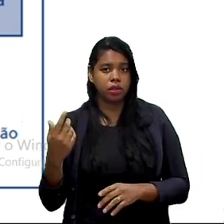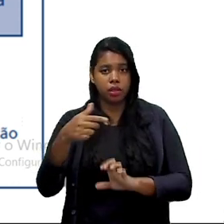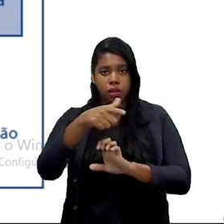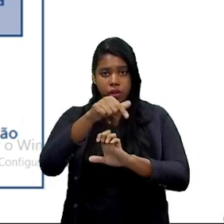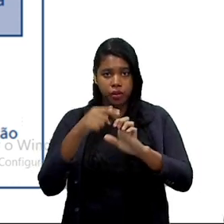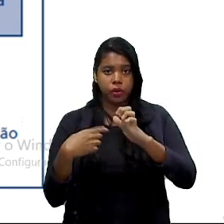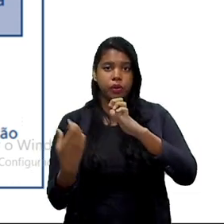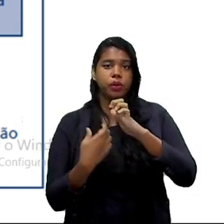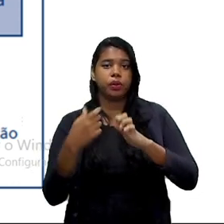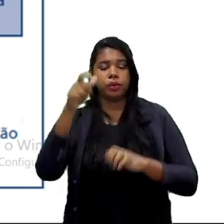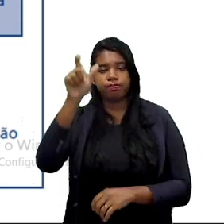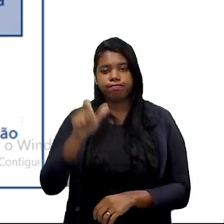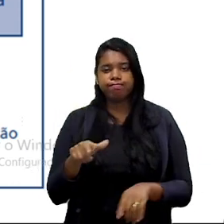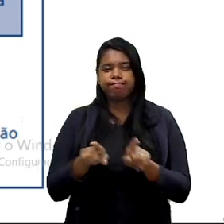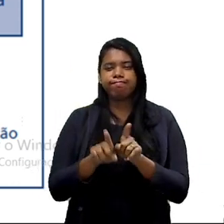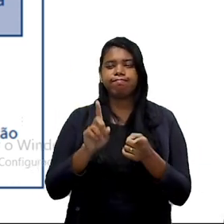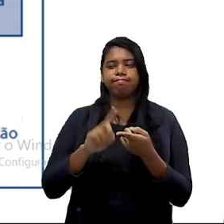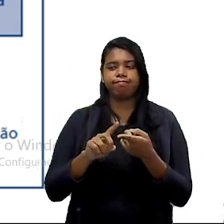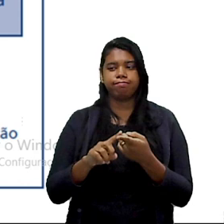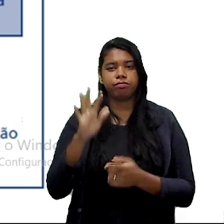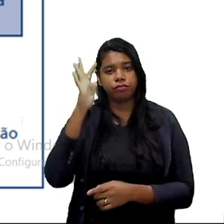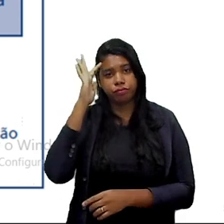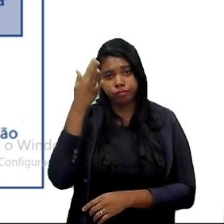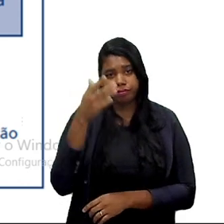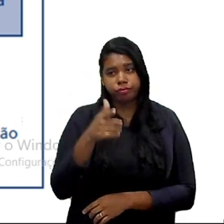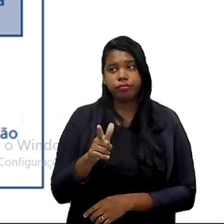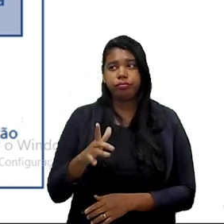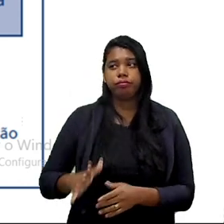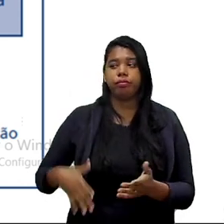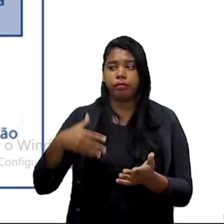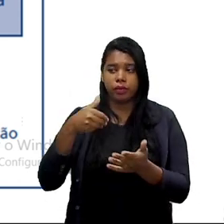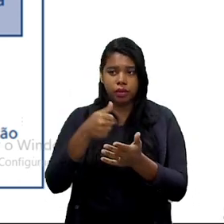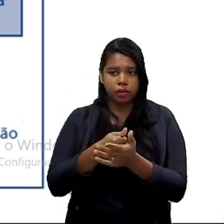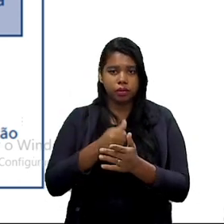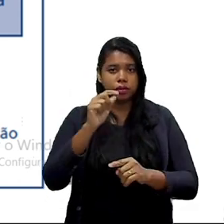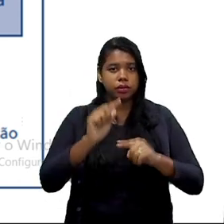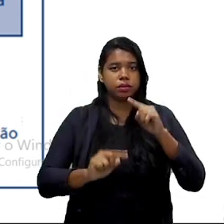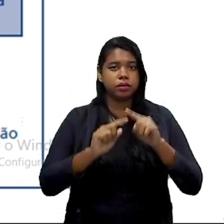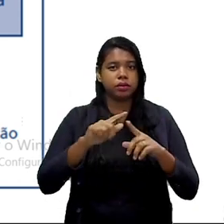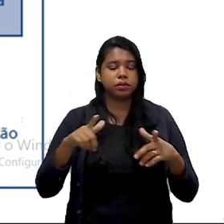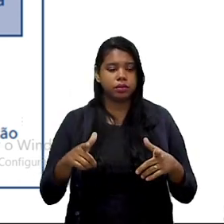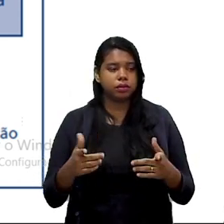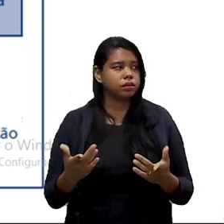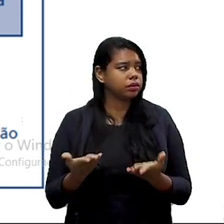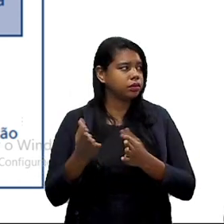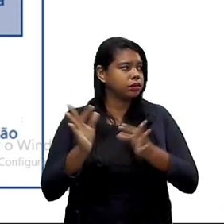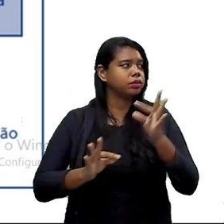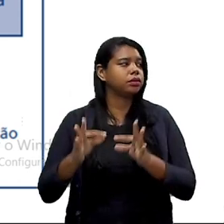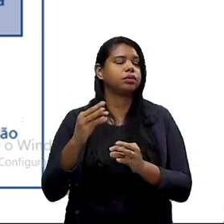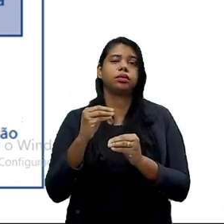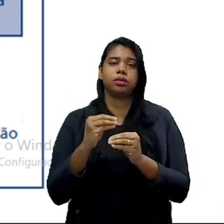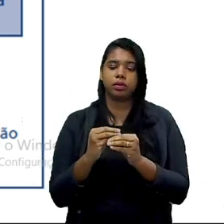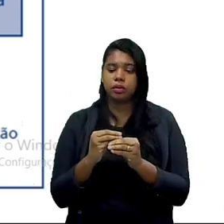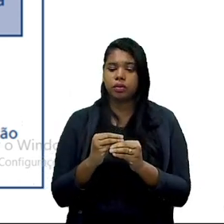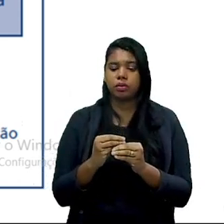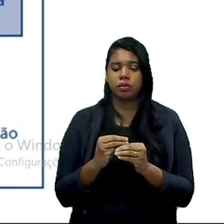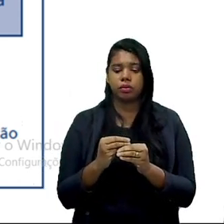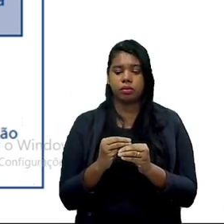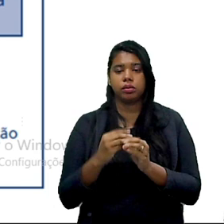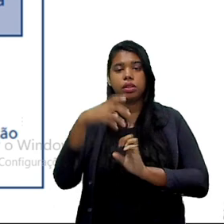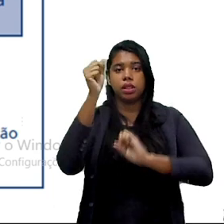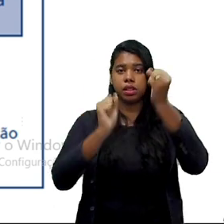empresário, ele toma outra decisão, que é a compra de matéria-prima, forma seus estoques. Ele, se for indústria,